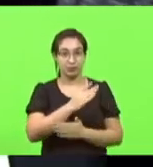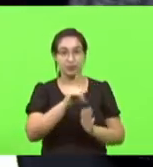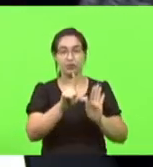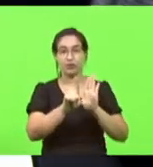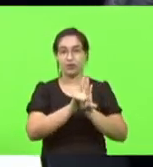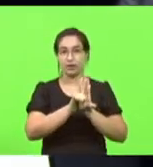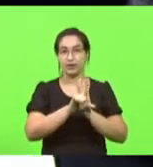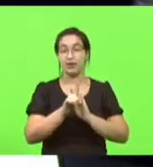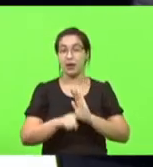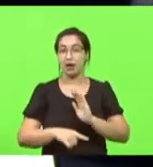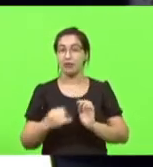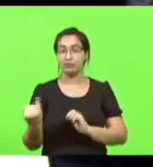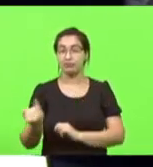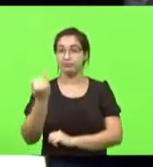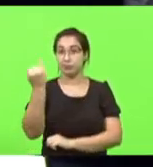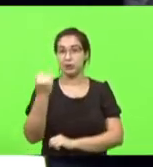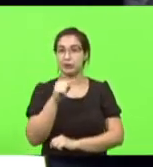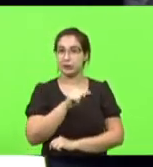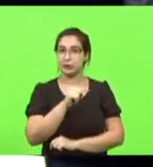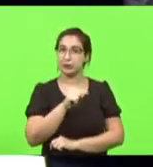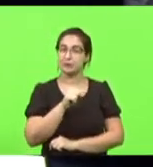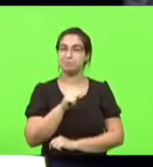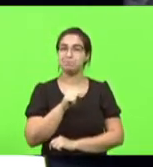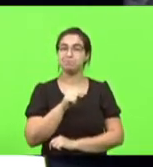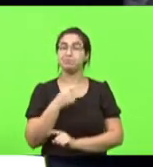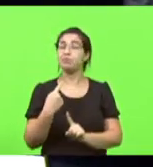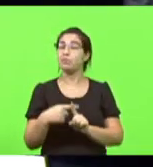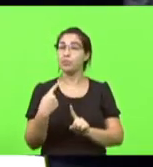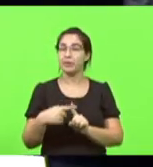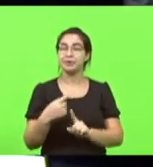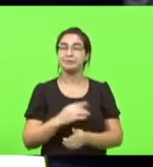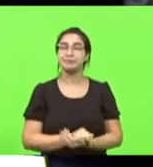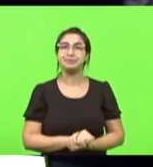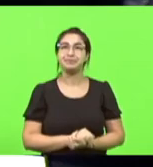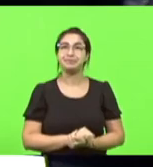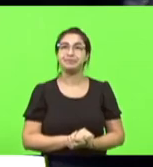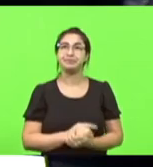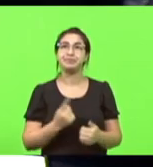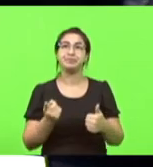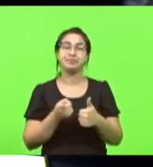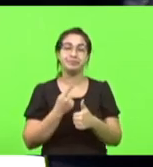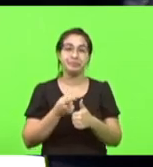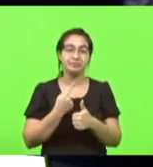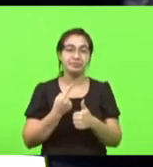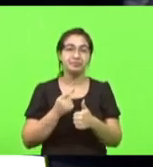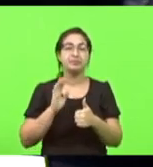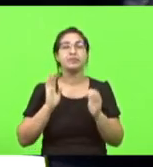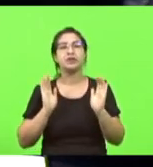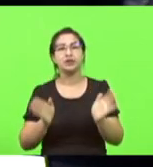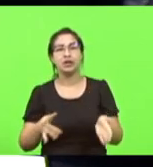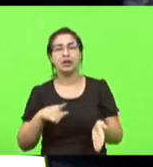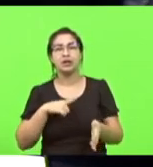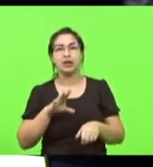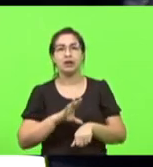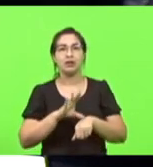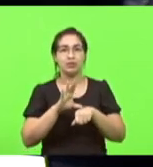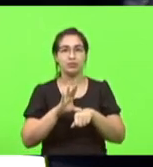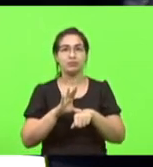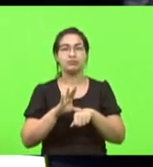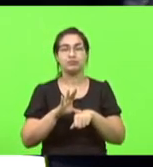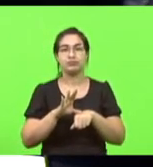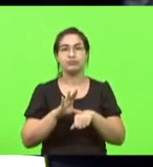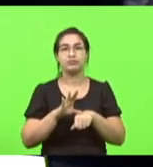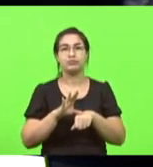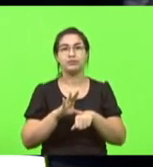ela é muito significativa. Eu quero dizer por quê. Primeiro que já temos no Conselho Estadual da Saúde,